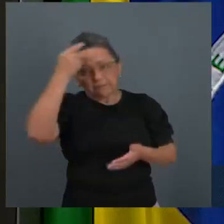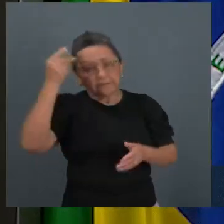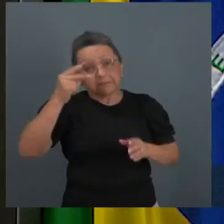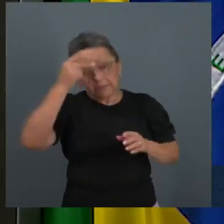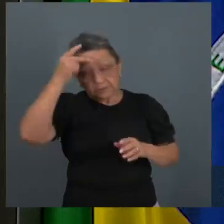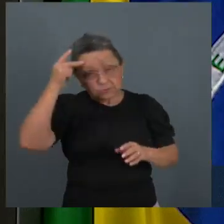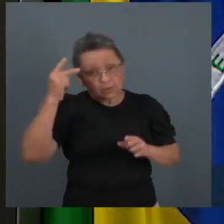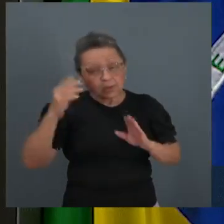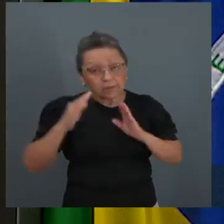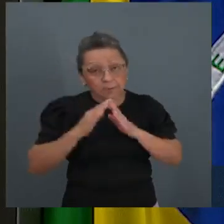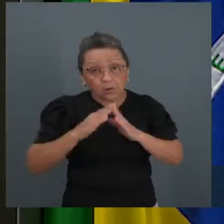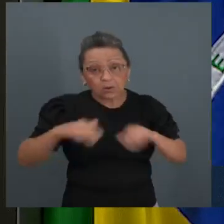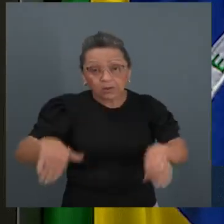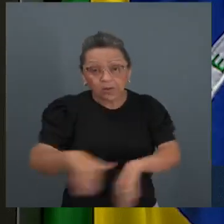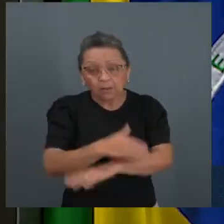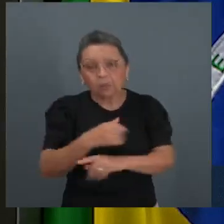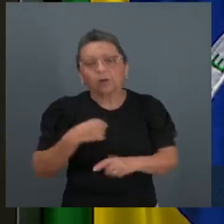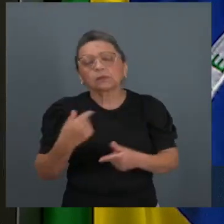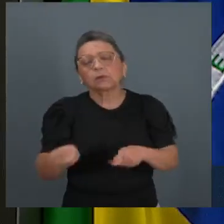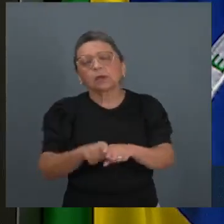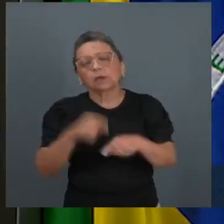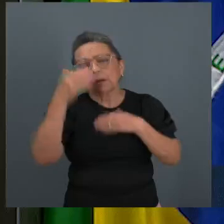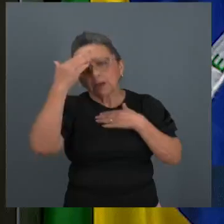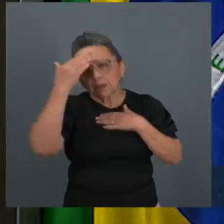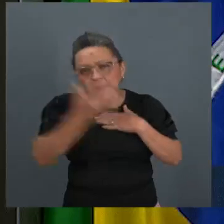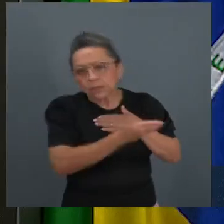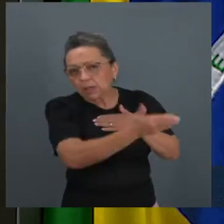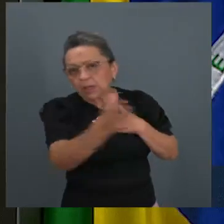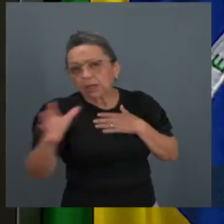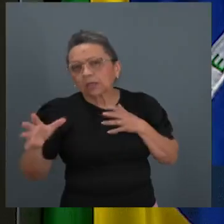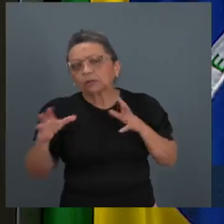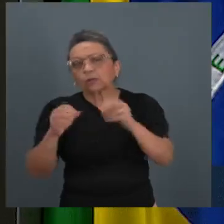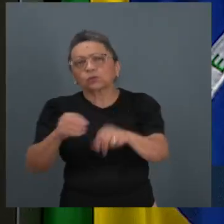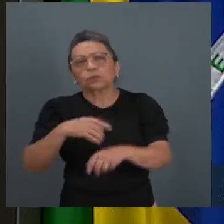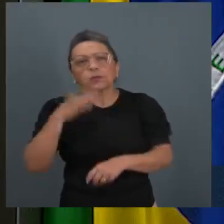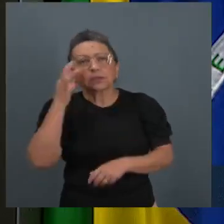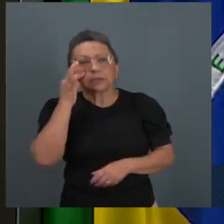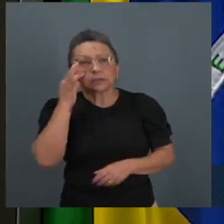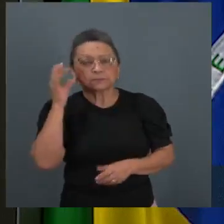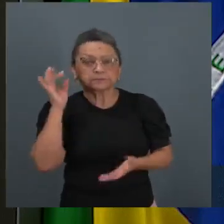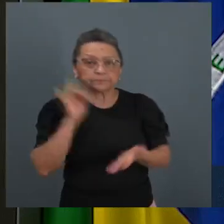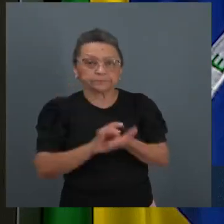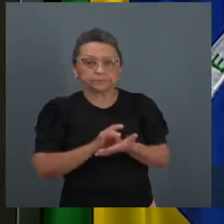rua. Quero agradecer a todos pela presença.